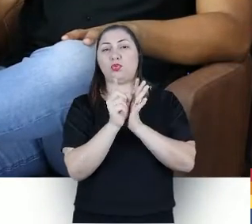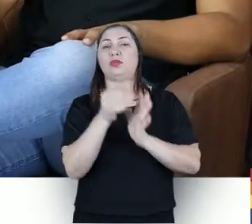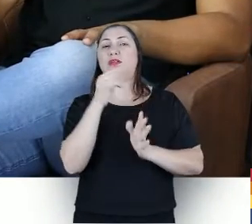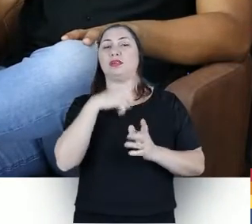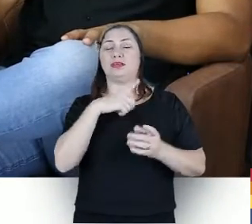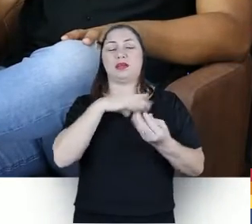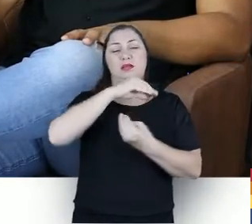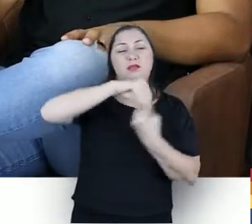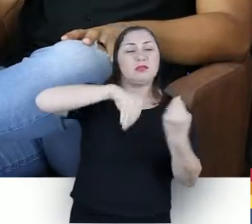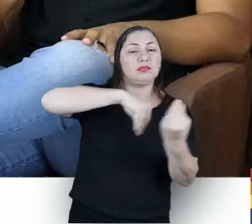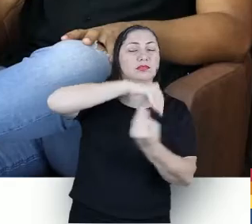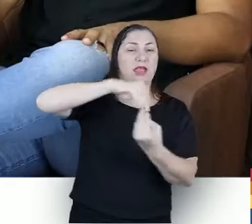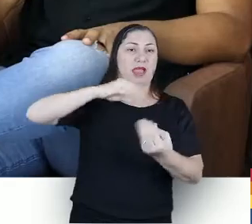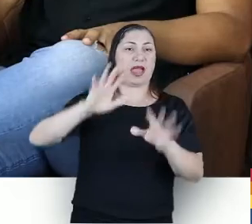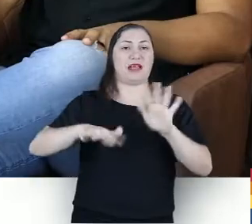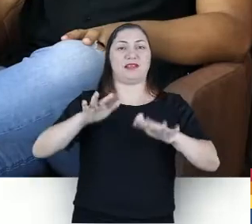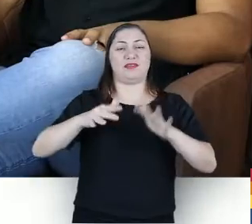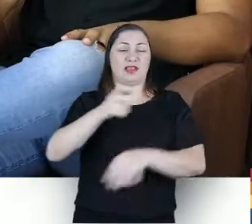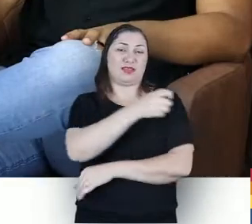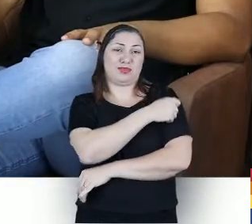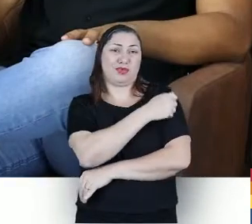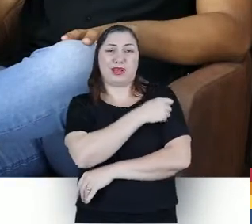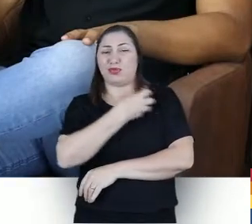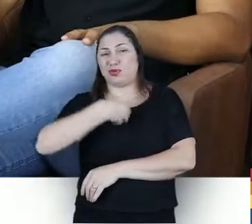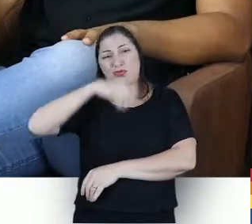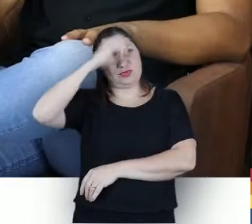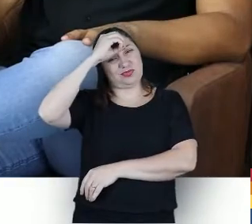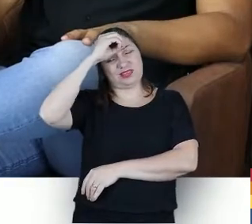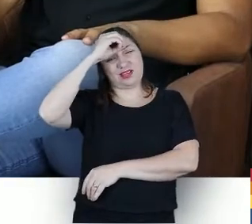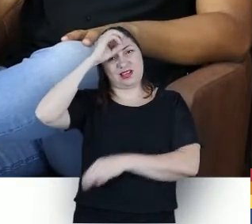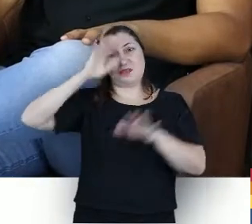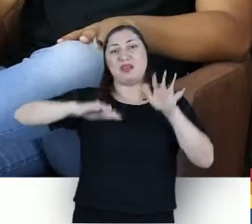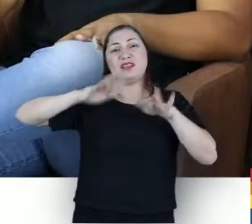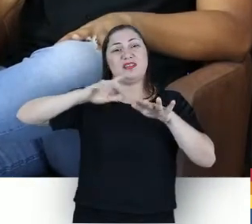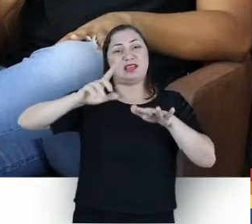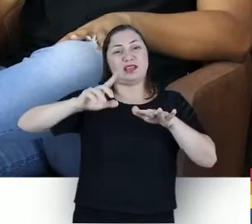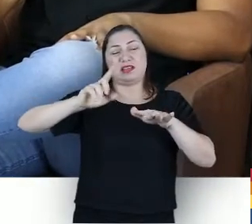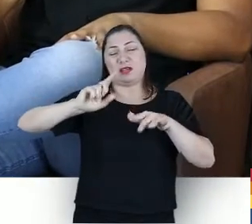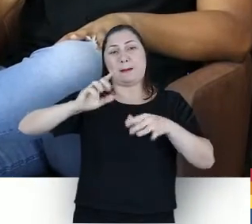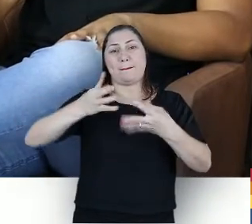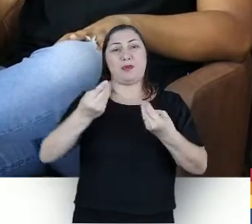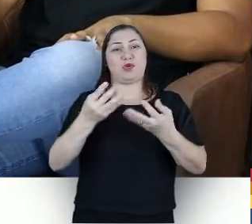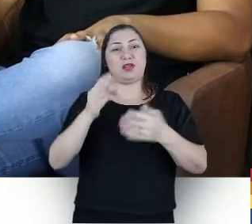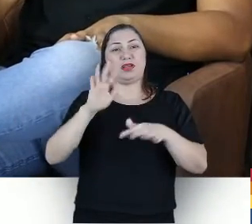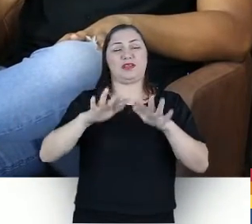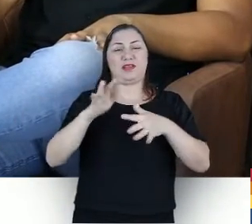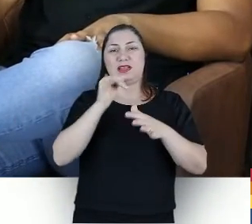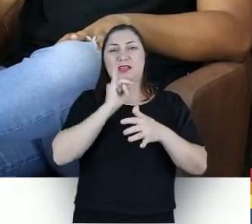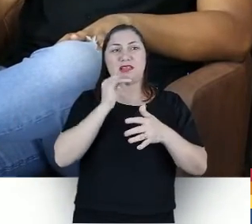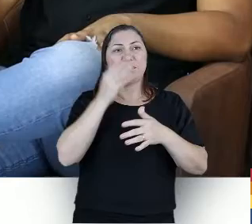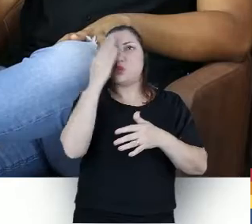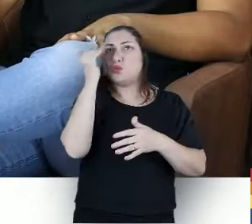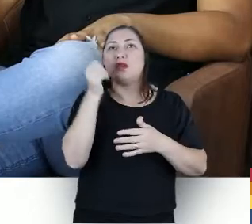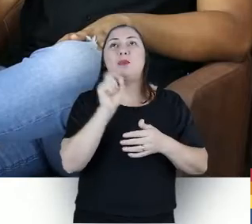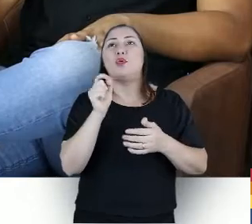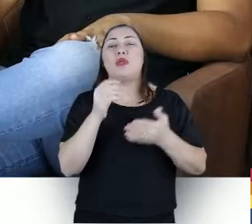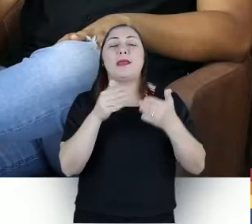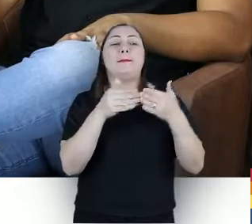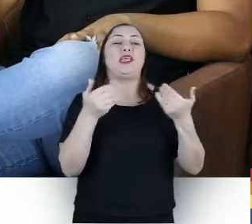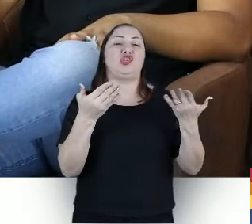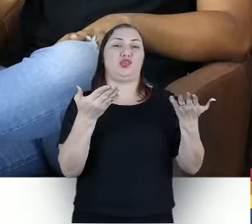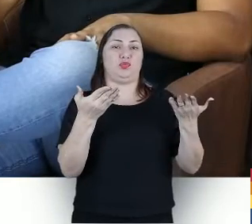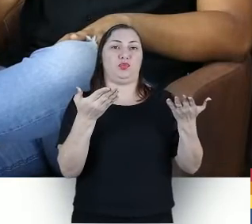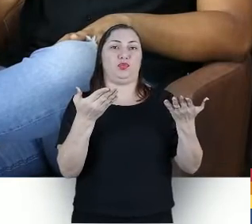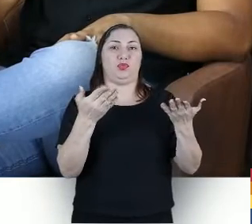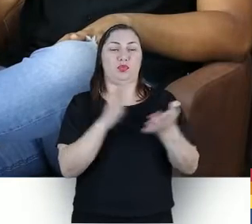muito apontando para o aluno. Gente, vamos ver agora questões sobre o descritor tal. O descritor diz isso e isso. Então, as questões, elas